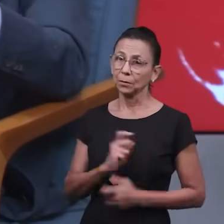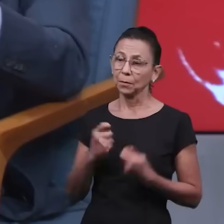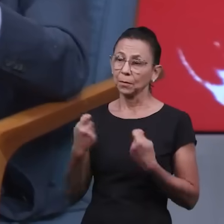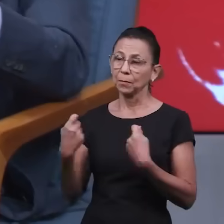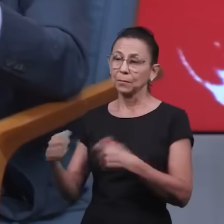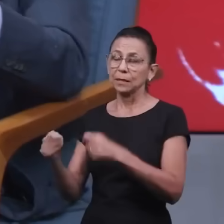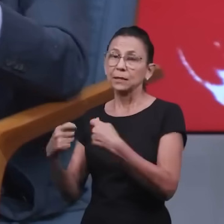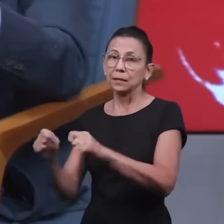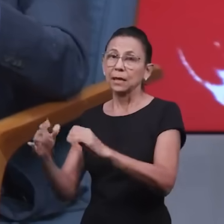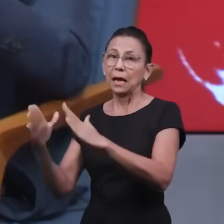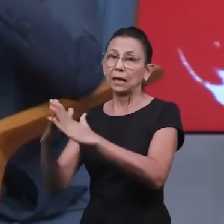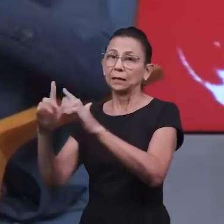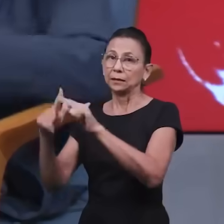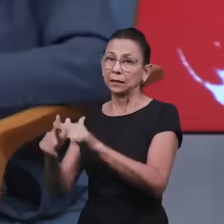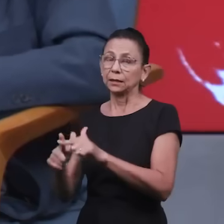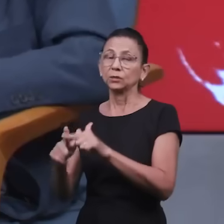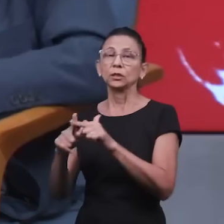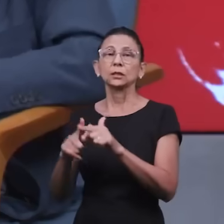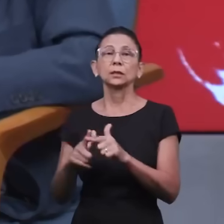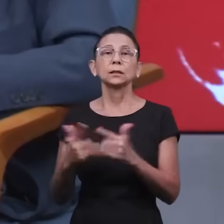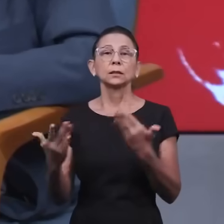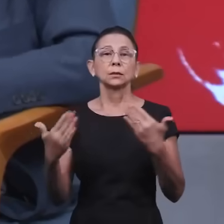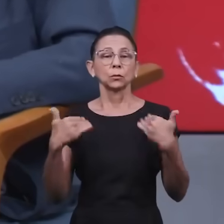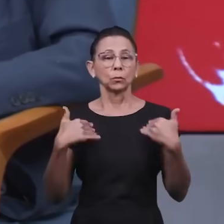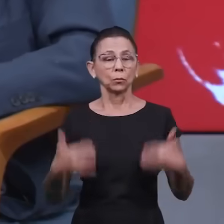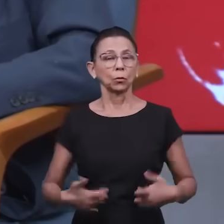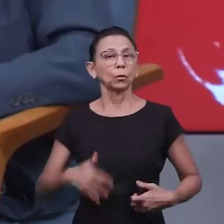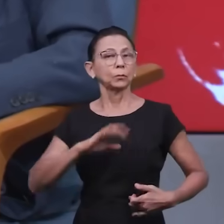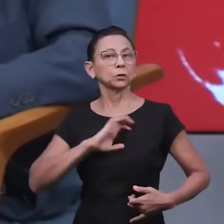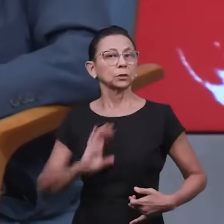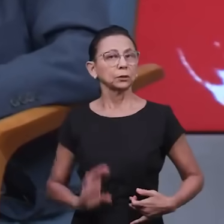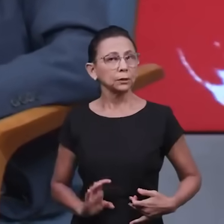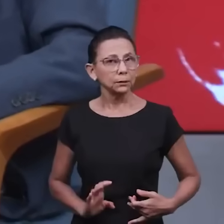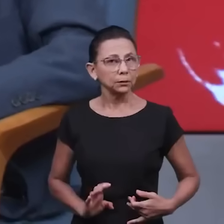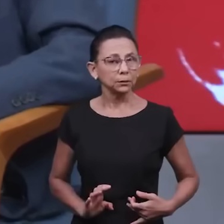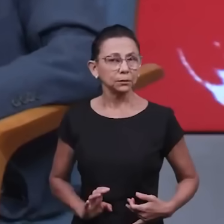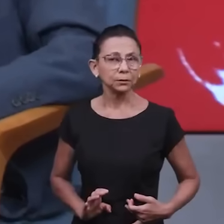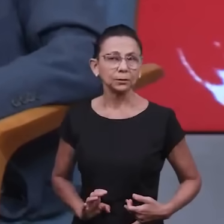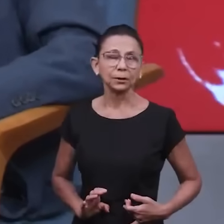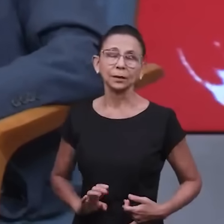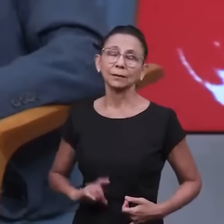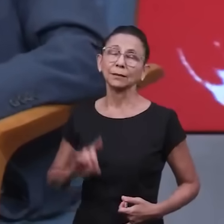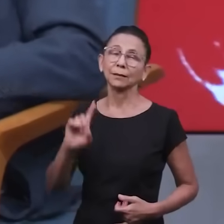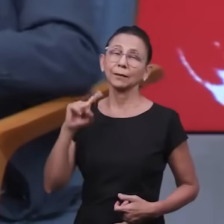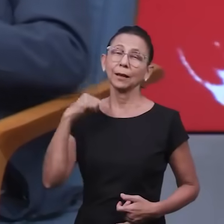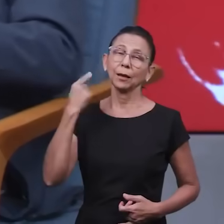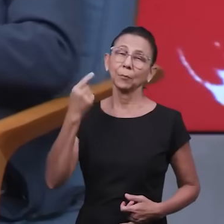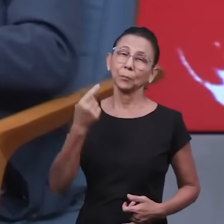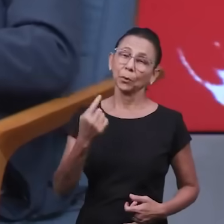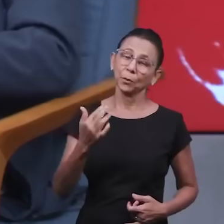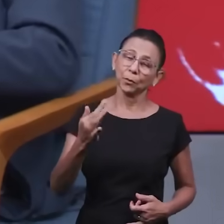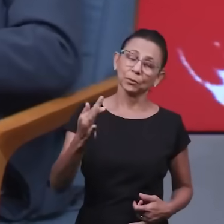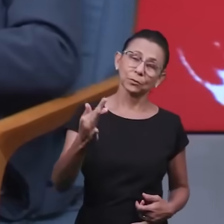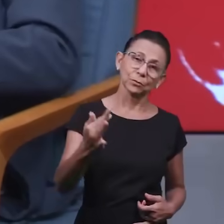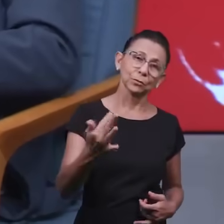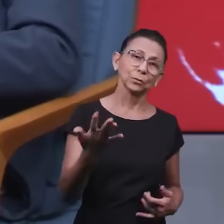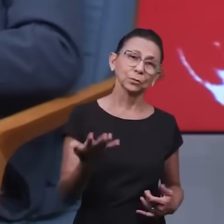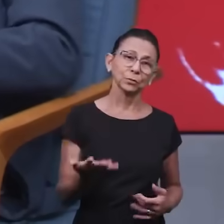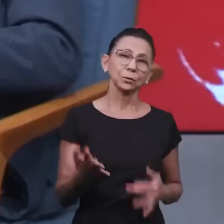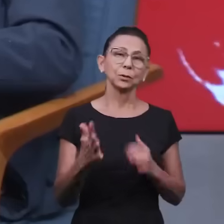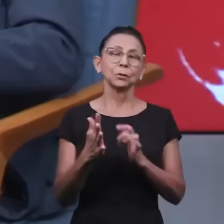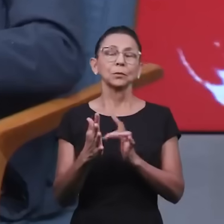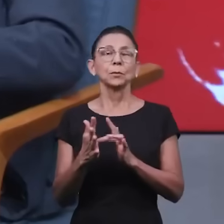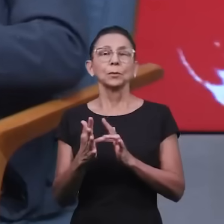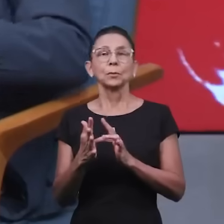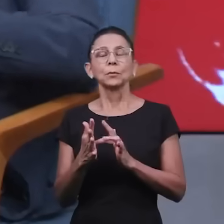de Cristo. Então por isso que Paulo diz mais tarde que a igreja é